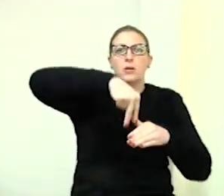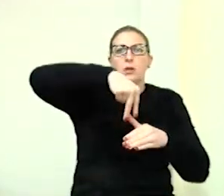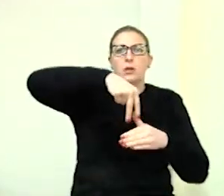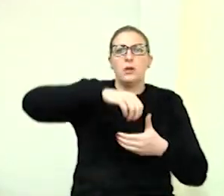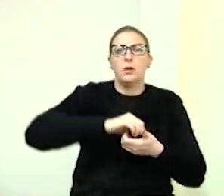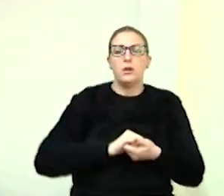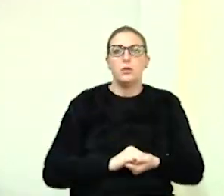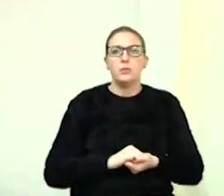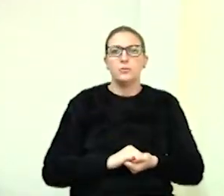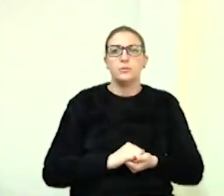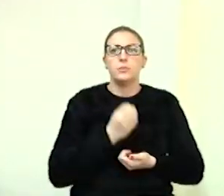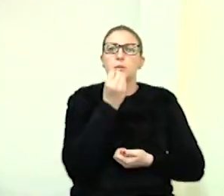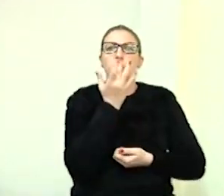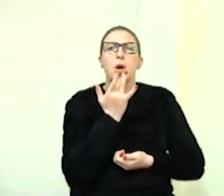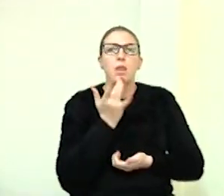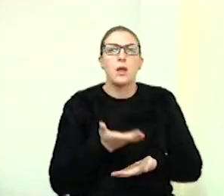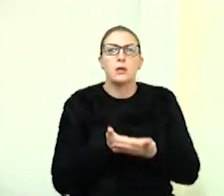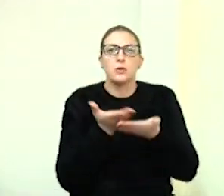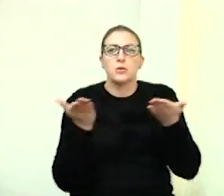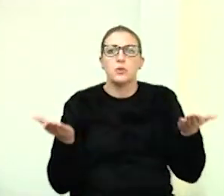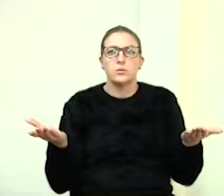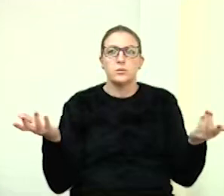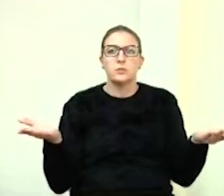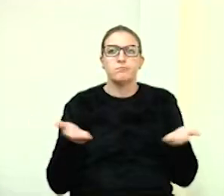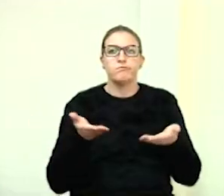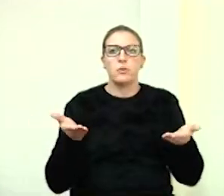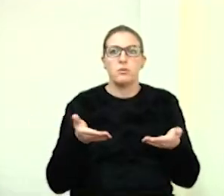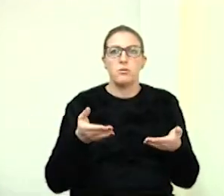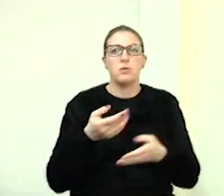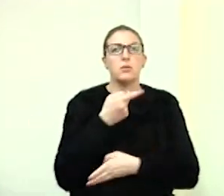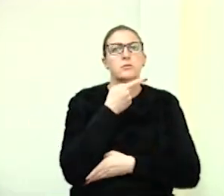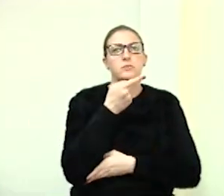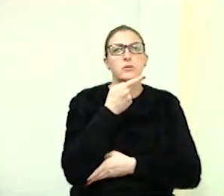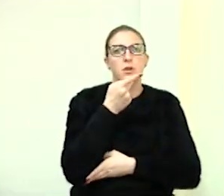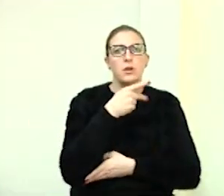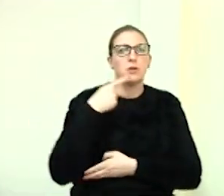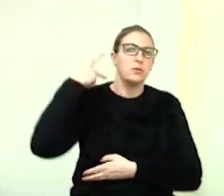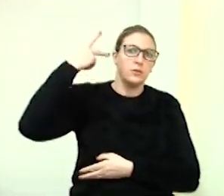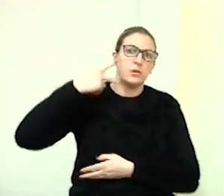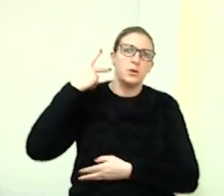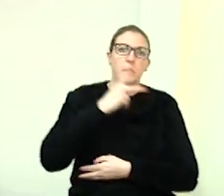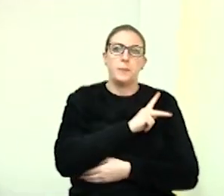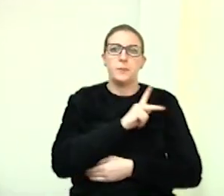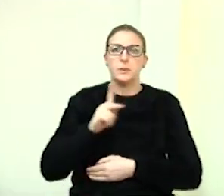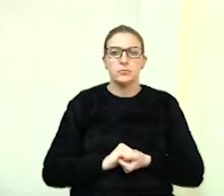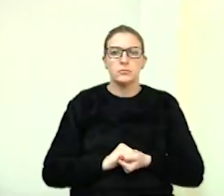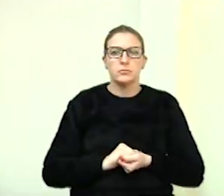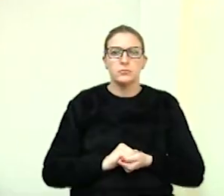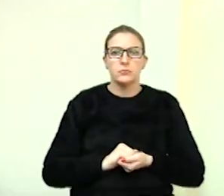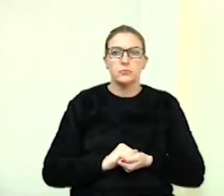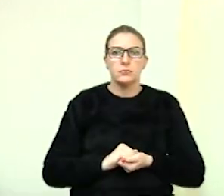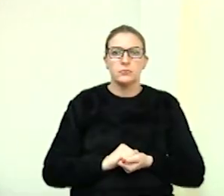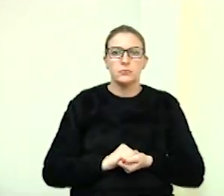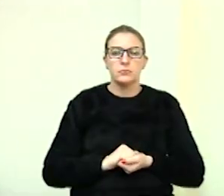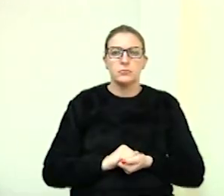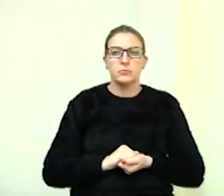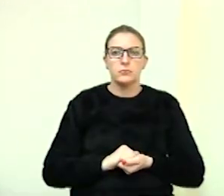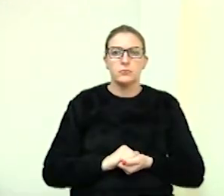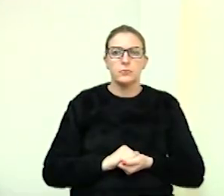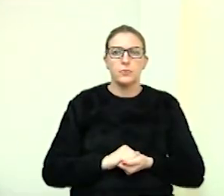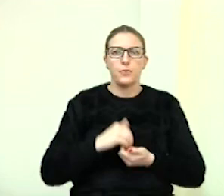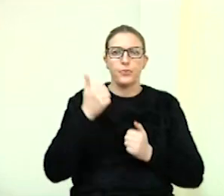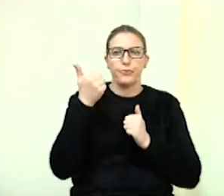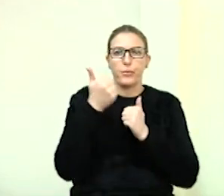Boa tarde a todos. Com a palavra, o nobre vereador, presidente de essa casa, Mário Rossi. Senhor vice